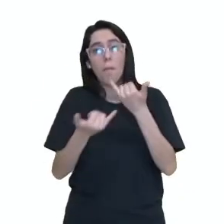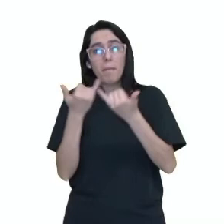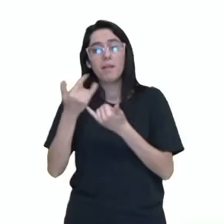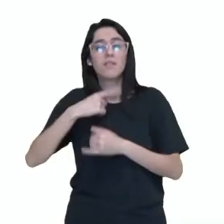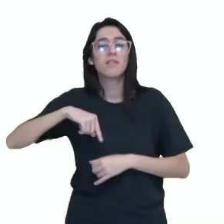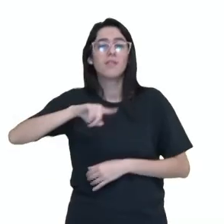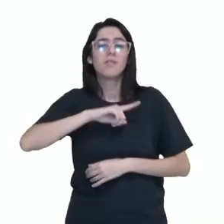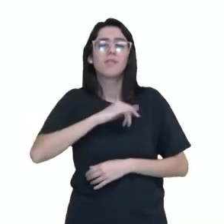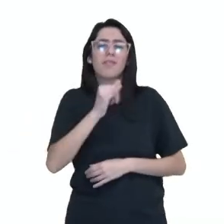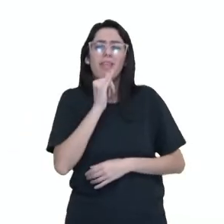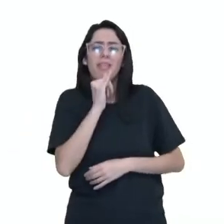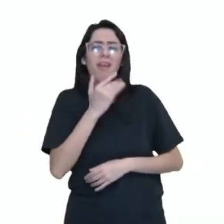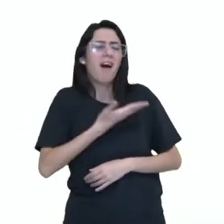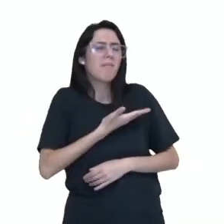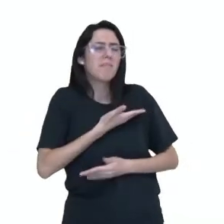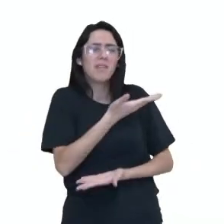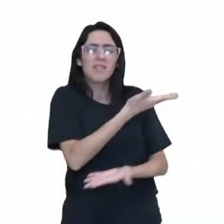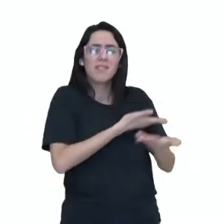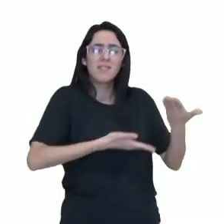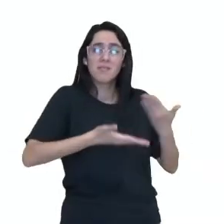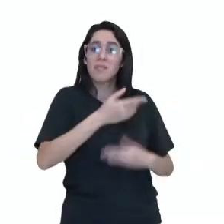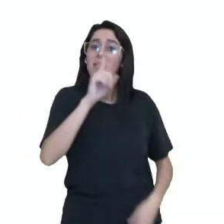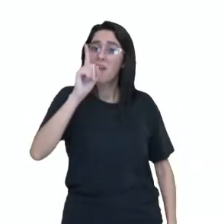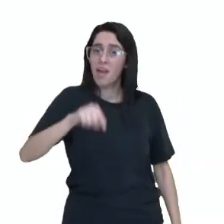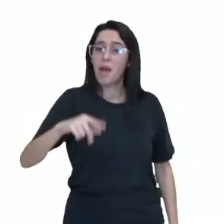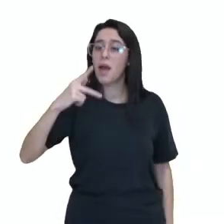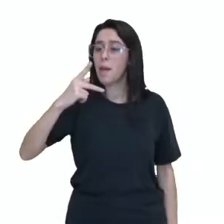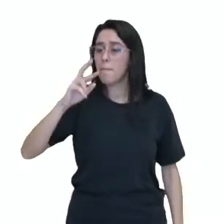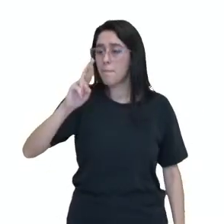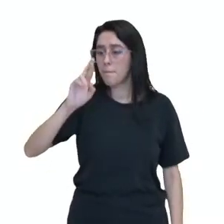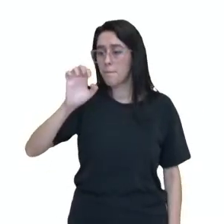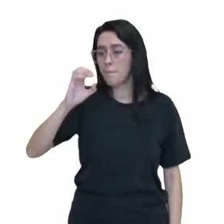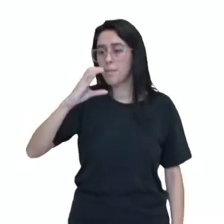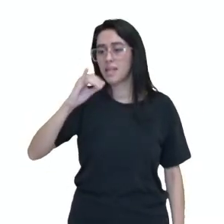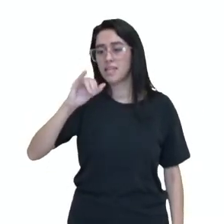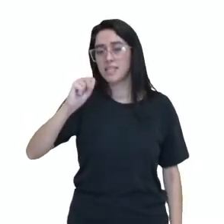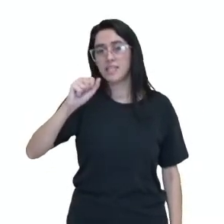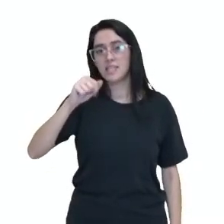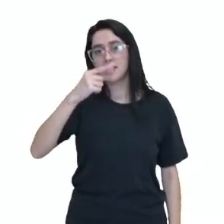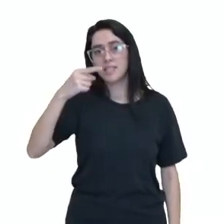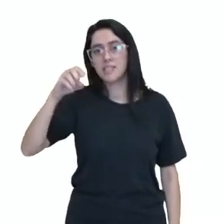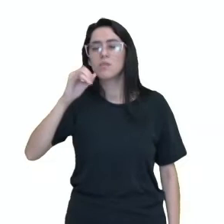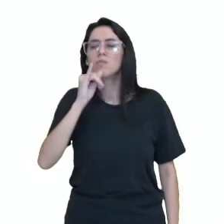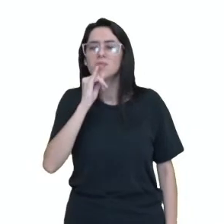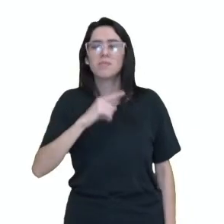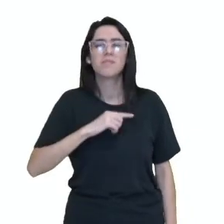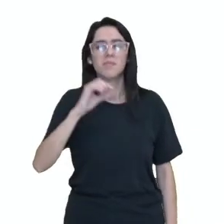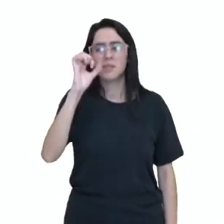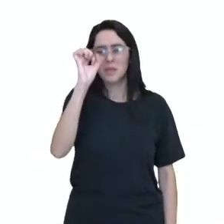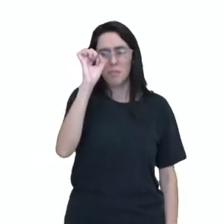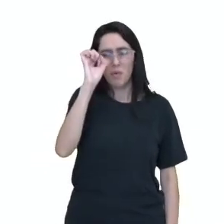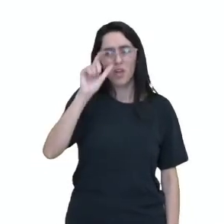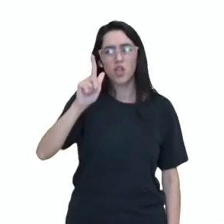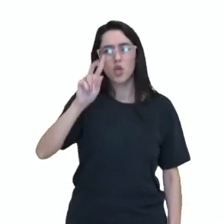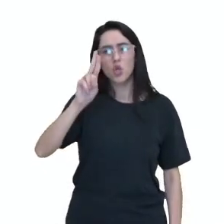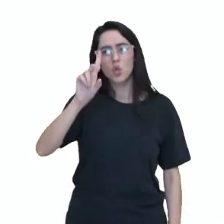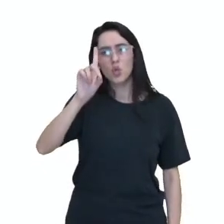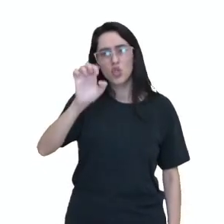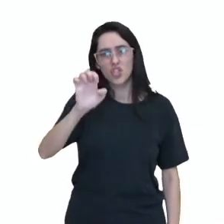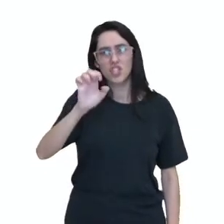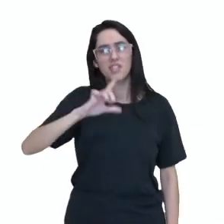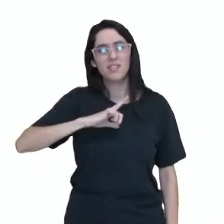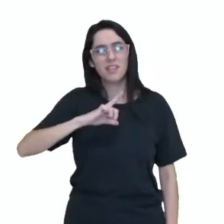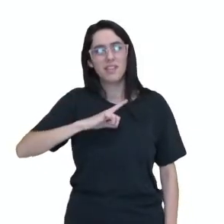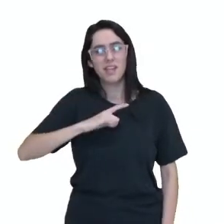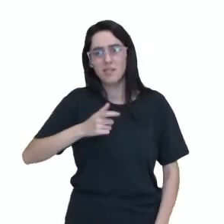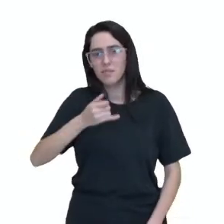aí com os nossos colegas são brincadeiras de precisão. Por exemplo, a bolinha de gude, quando eu tento acertar uma